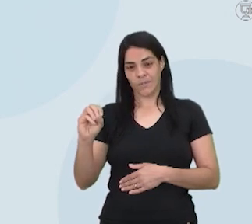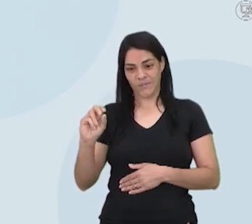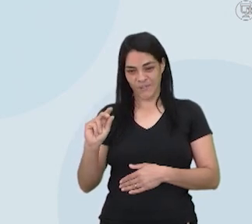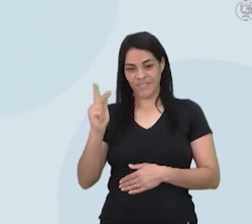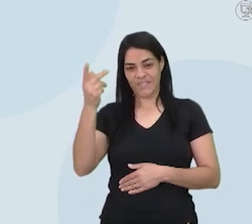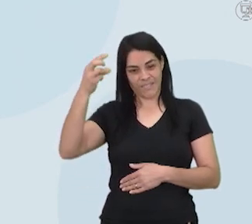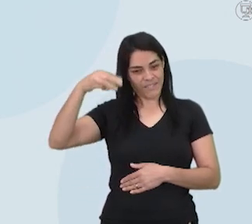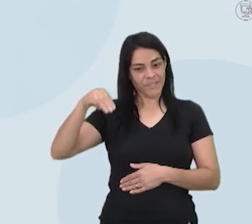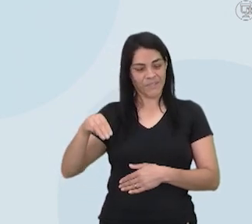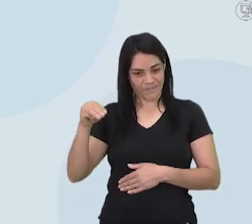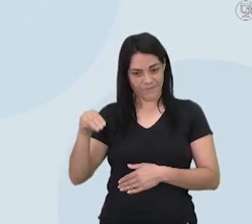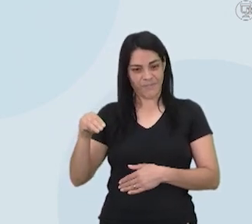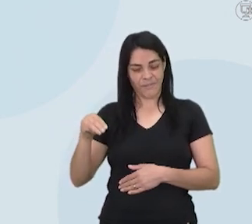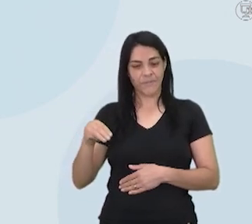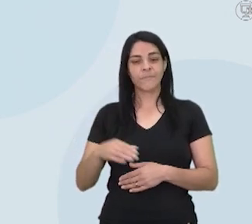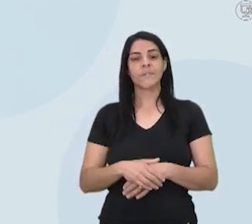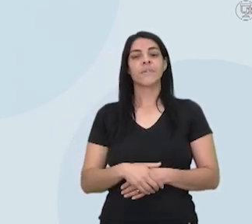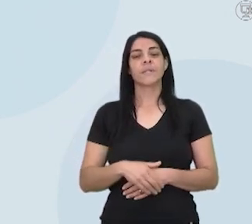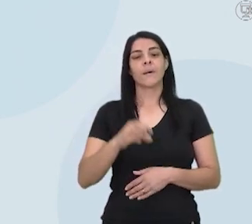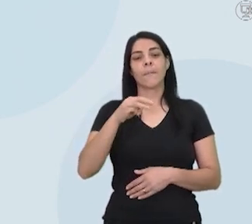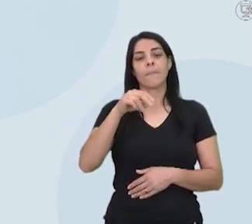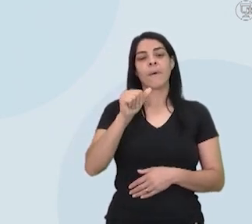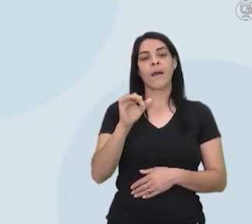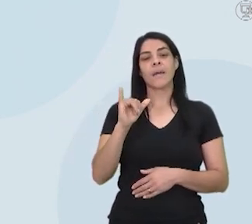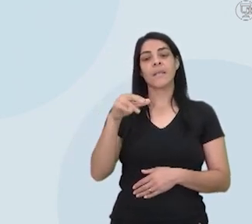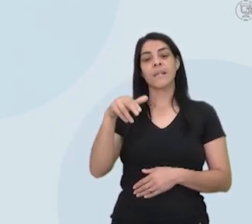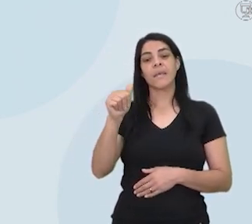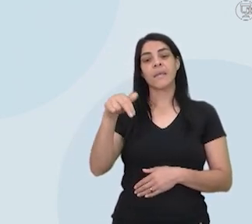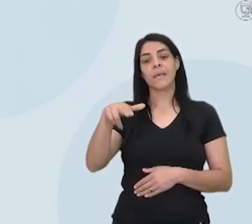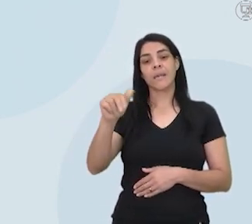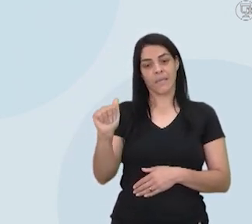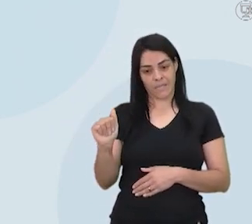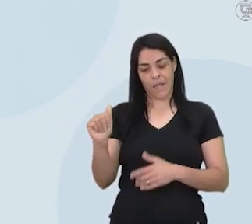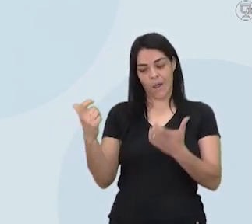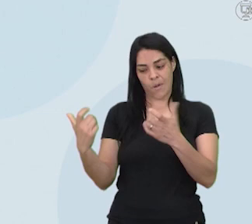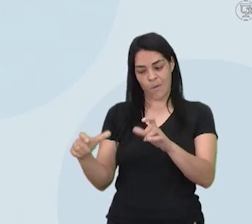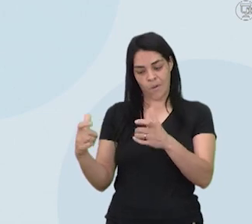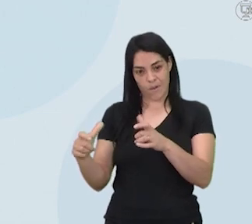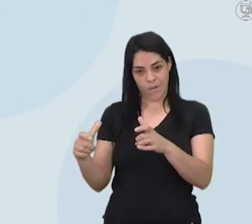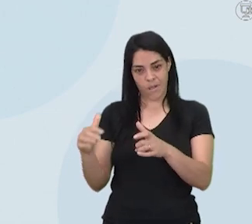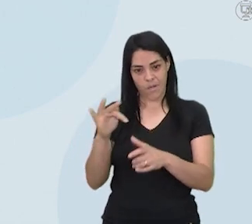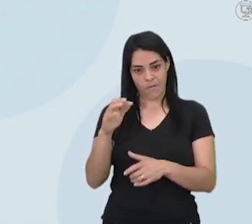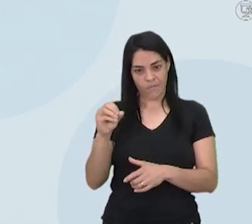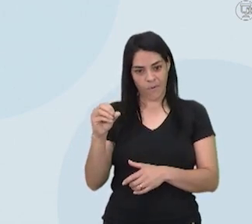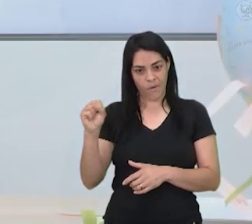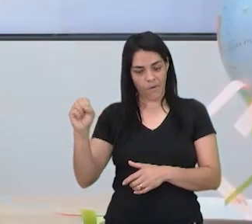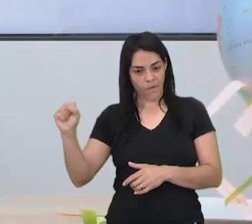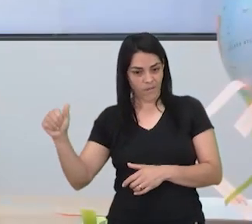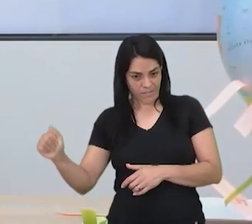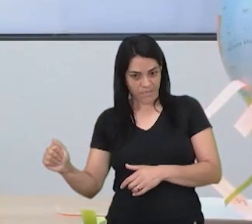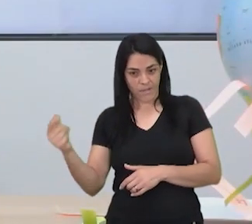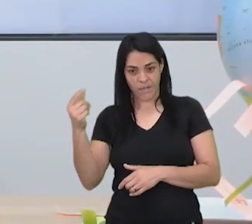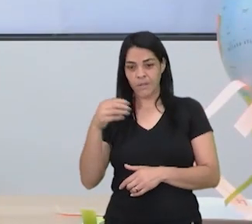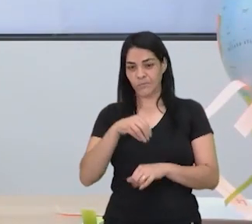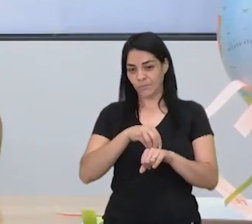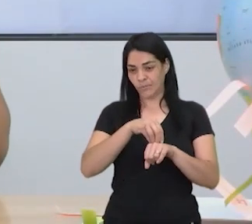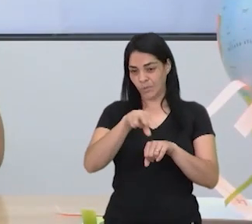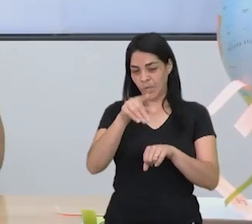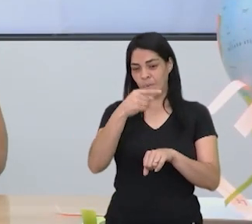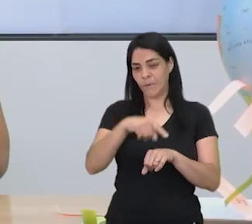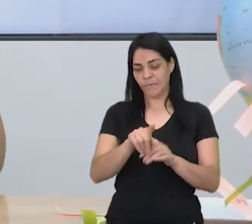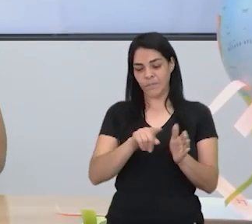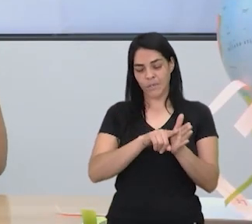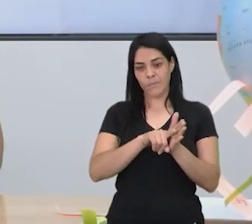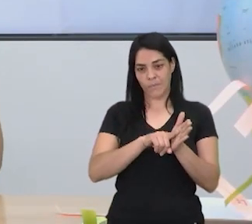arquipélago das Marianas, tá certo? Então, essa é a localização das fossas. Então, dica aí para vocês procurarem, por exemplo,